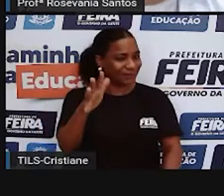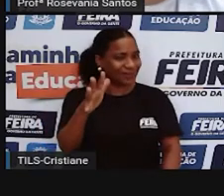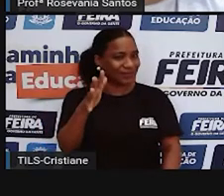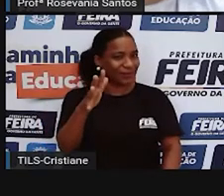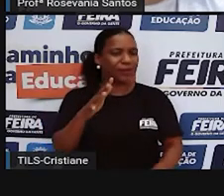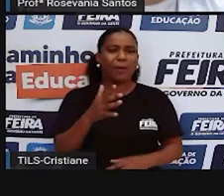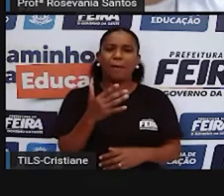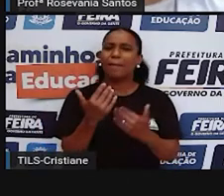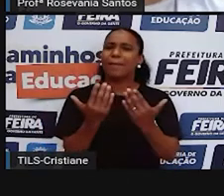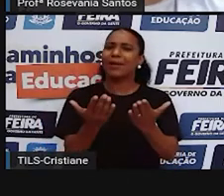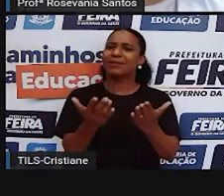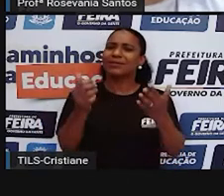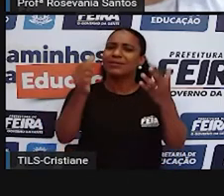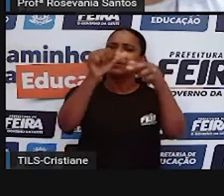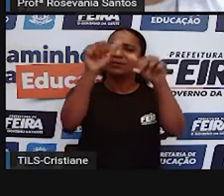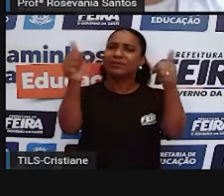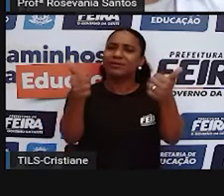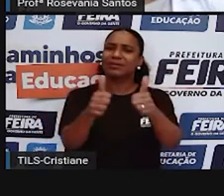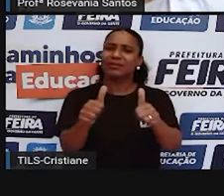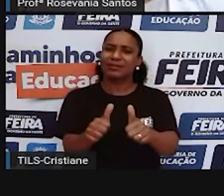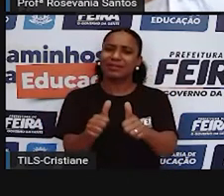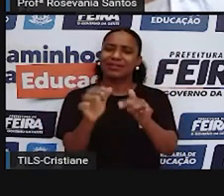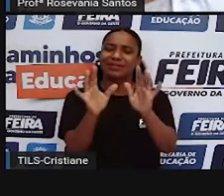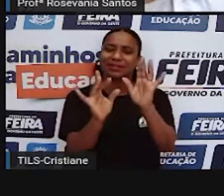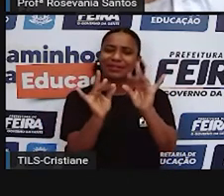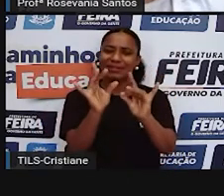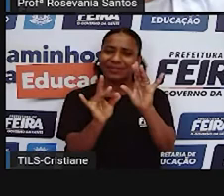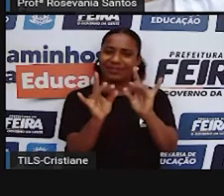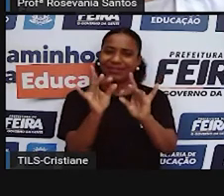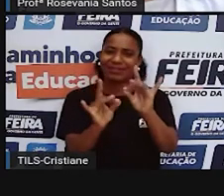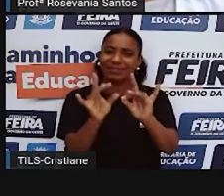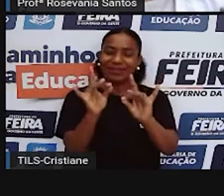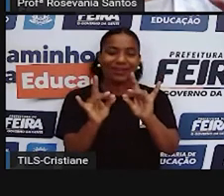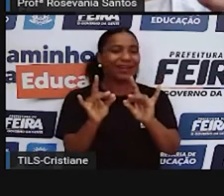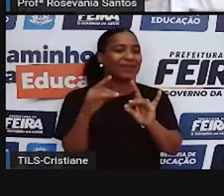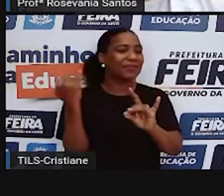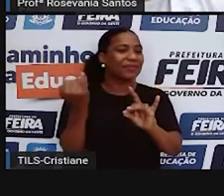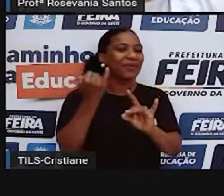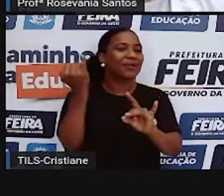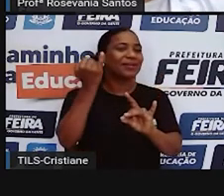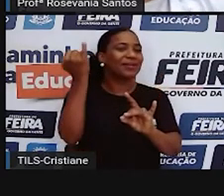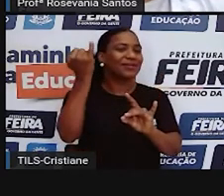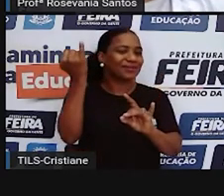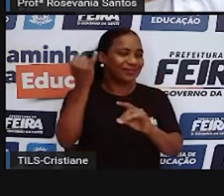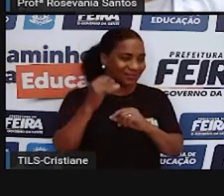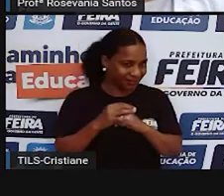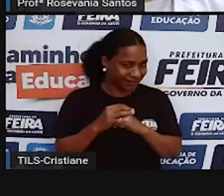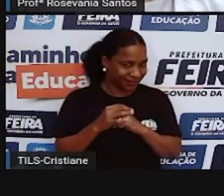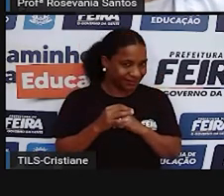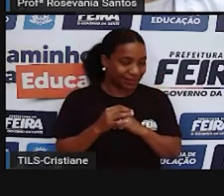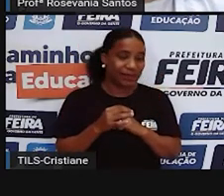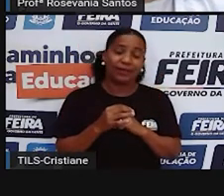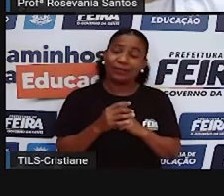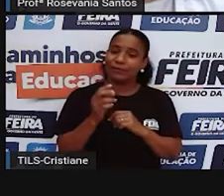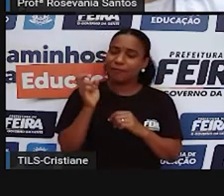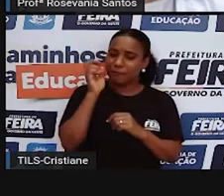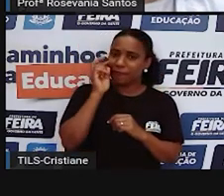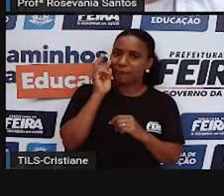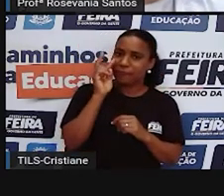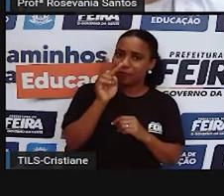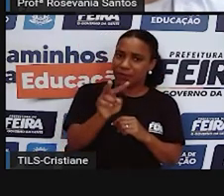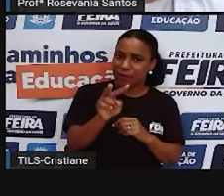qual a importância desse mapa aí, né, para esse estudo que a gente está fazendo hoje? É para vocês entenderem que essa ideia de